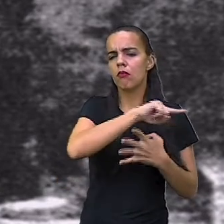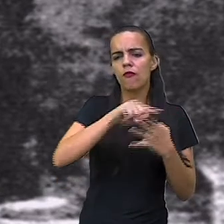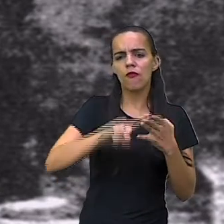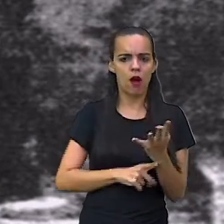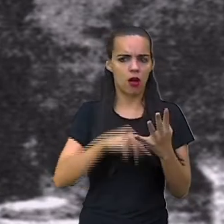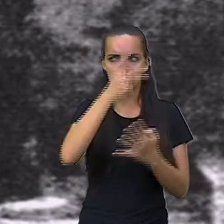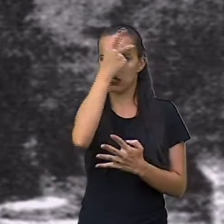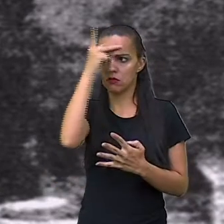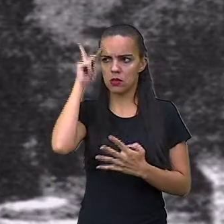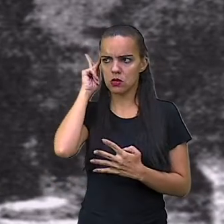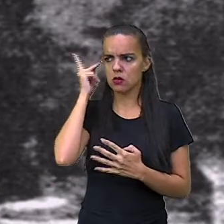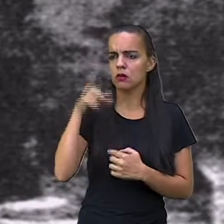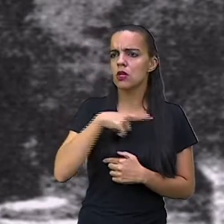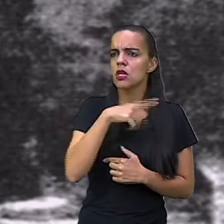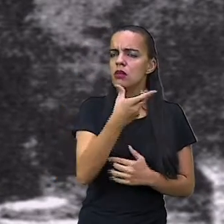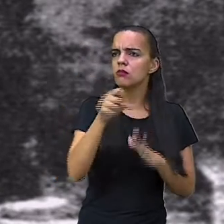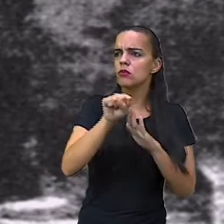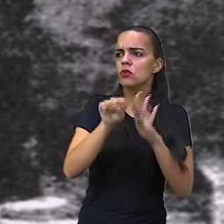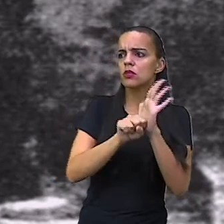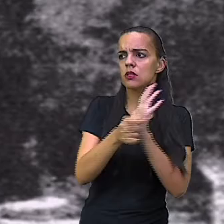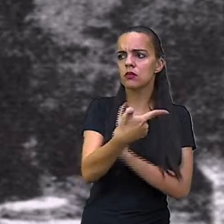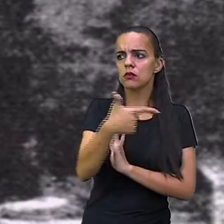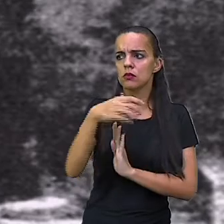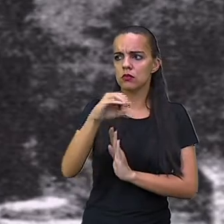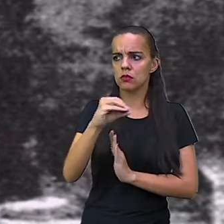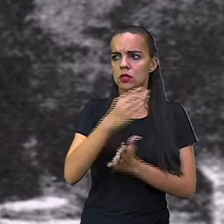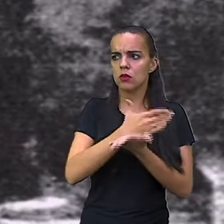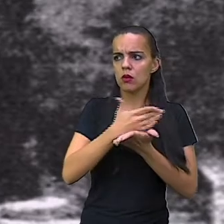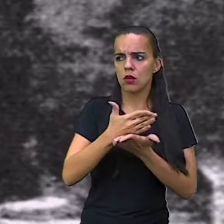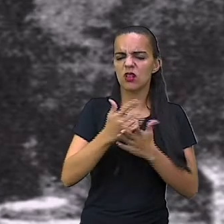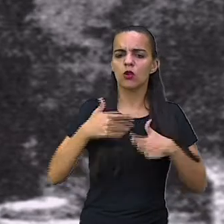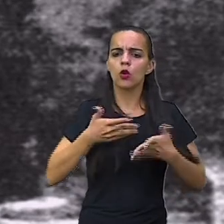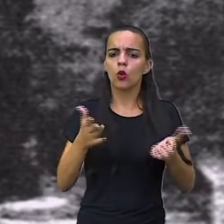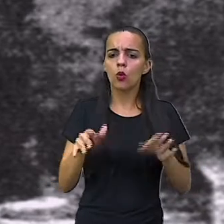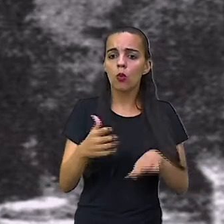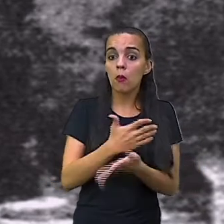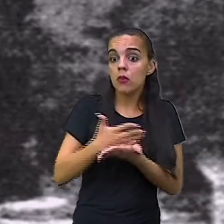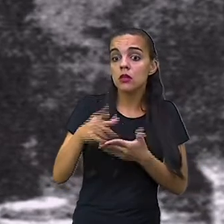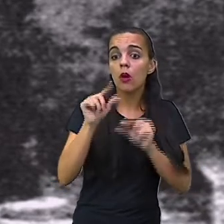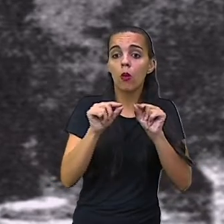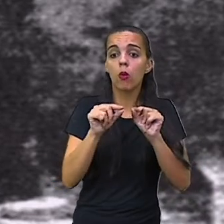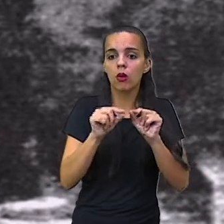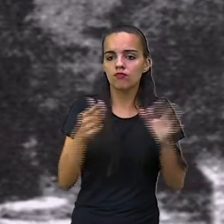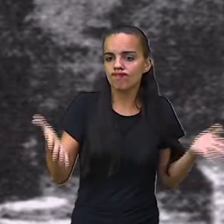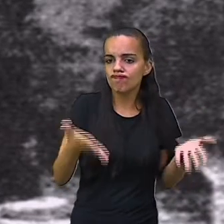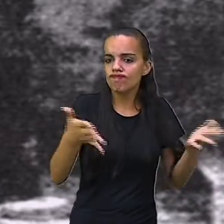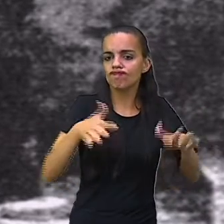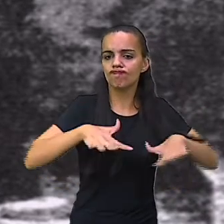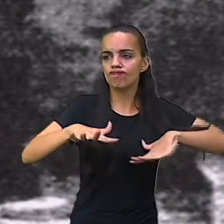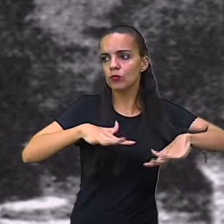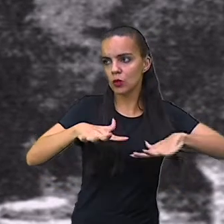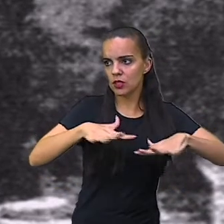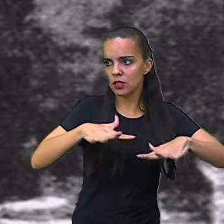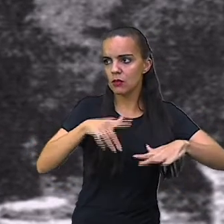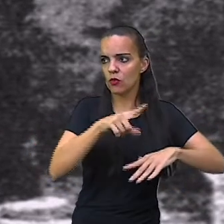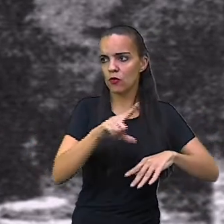Em meados do século XX, há o declínio do movimento anarquista. Agora,